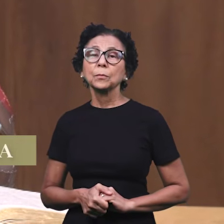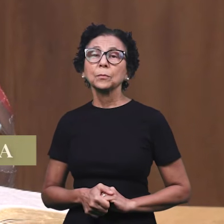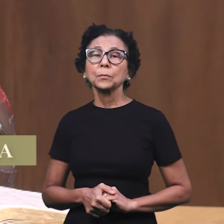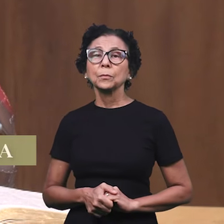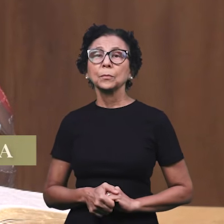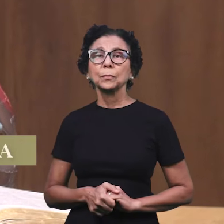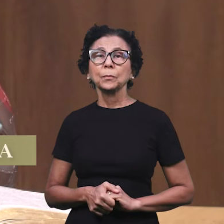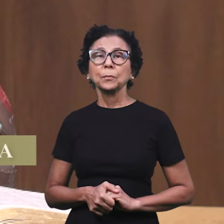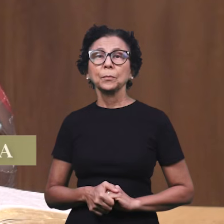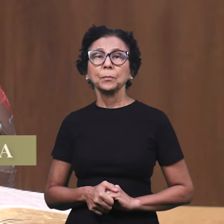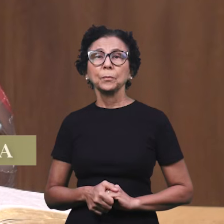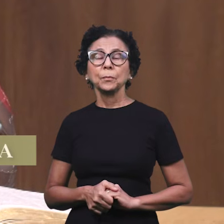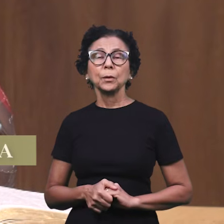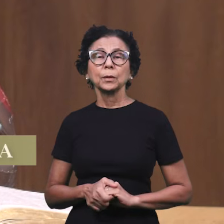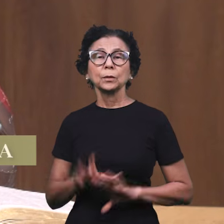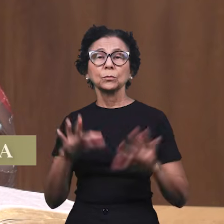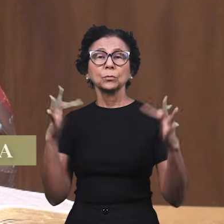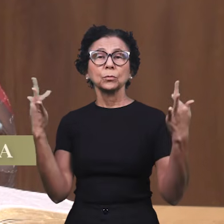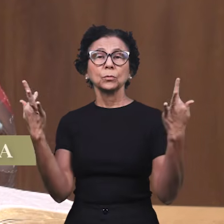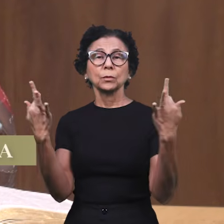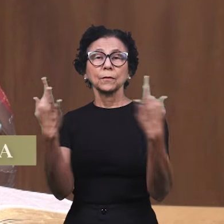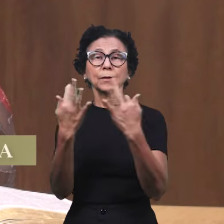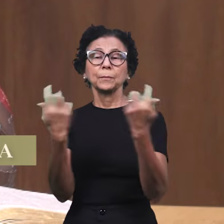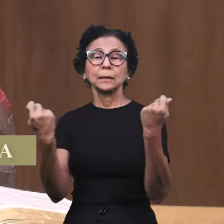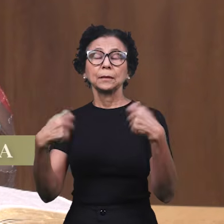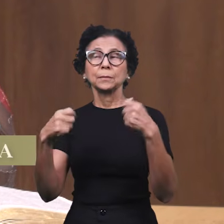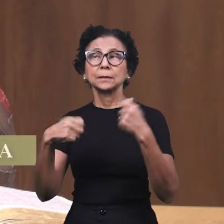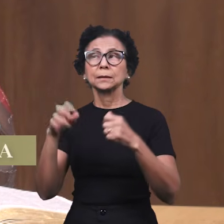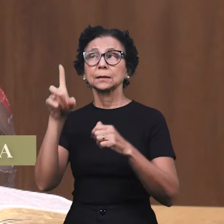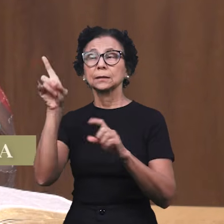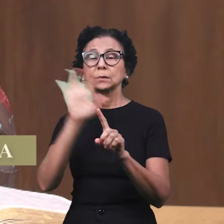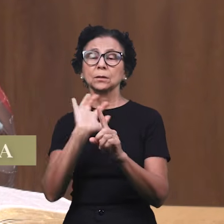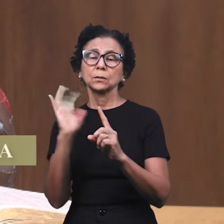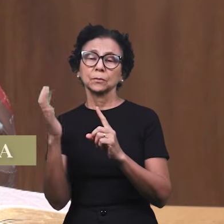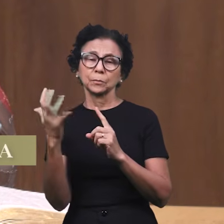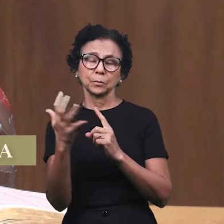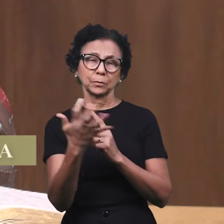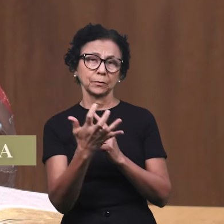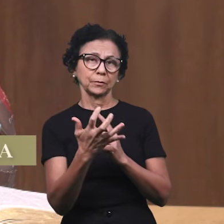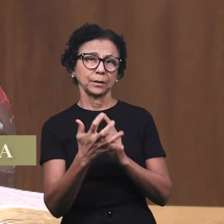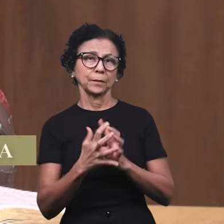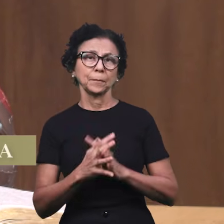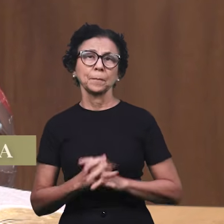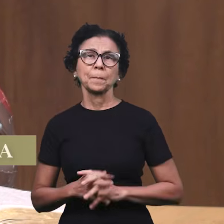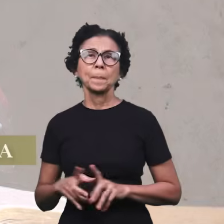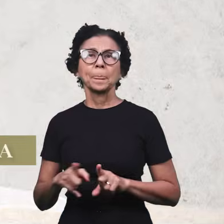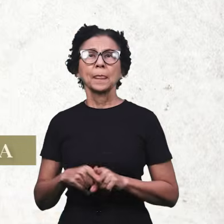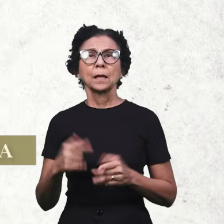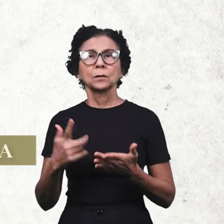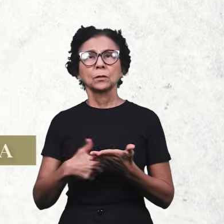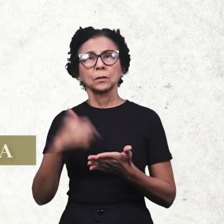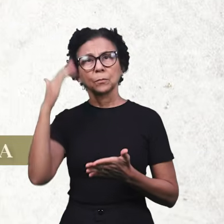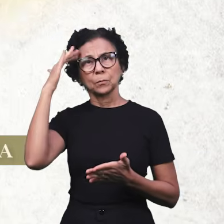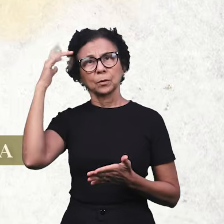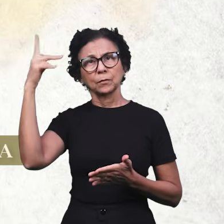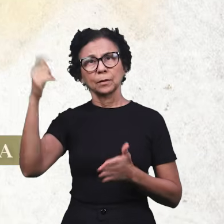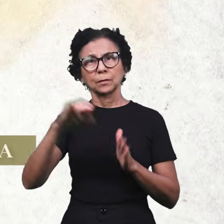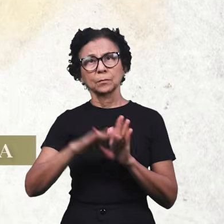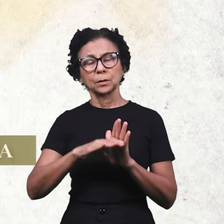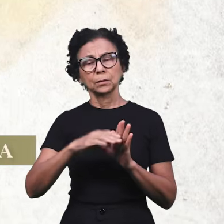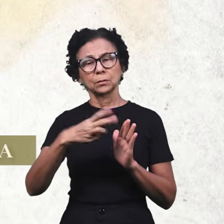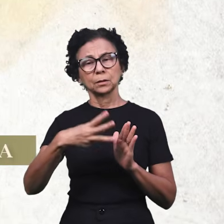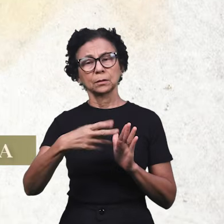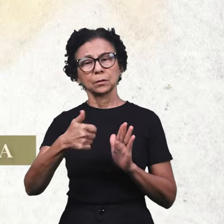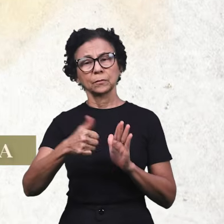Provérbios 31:14, eu gostaria de lembrar que a mulher virtuosa, ele fala que ela traz de longe